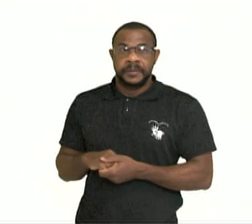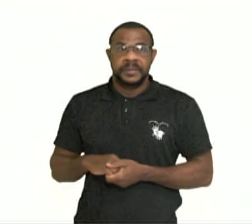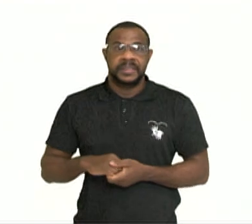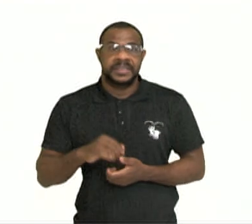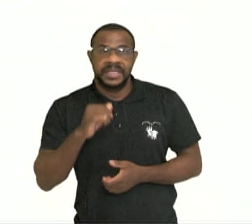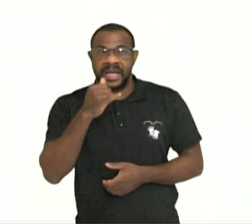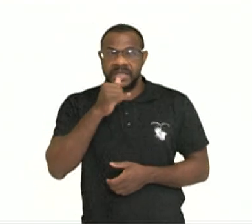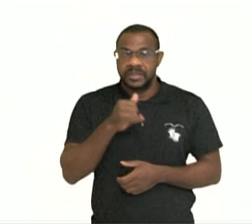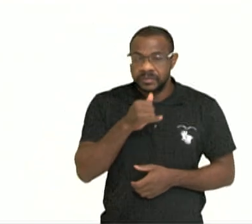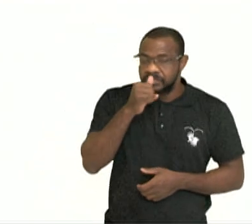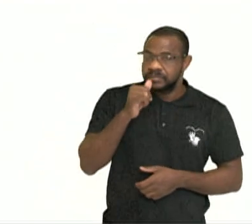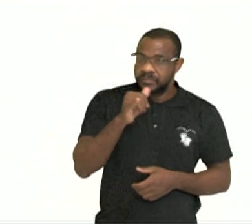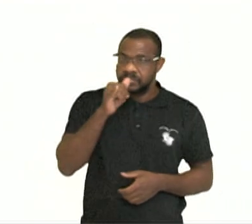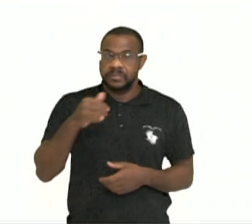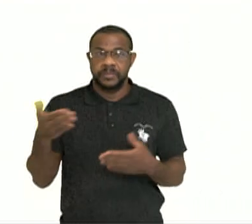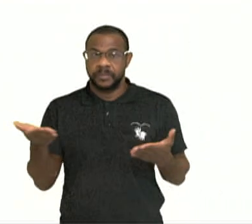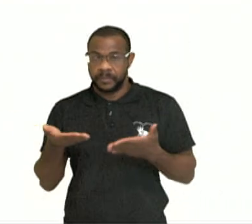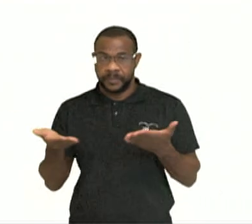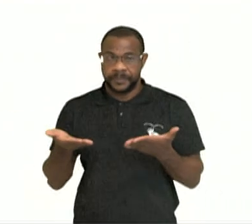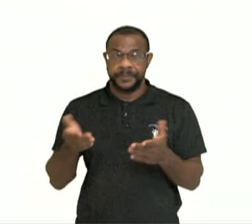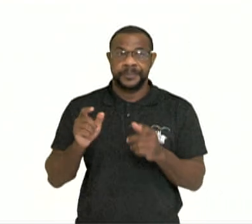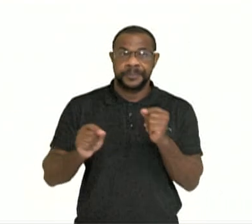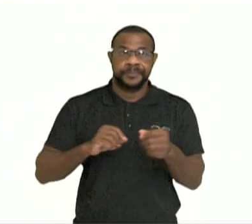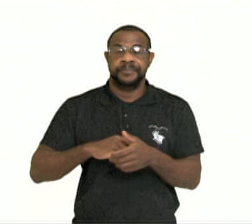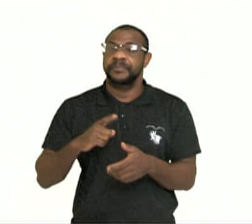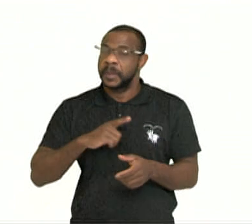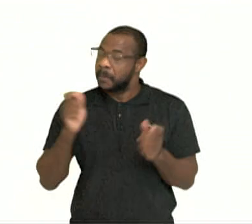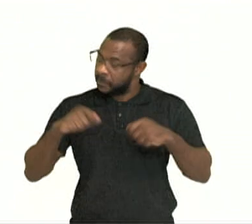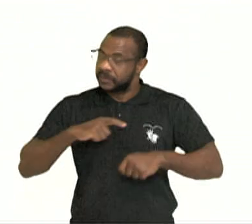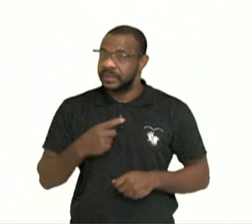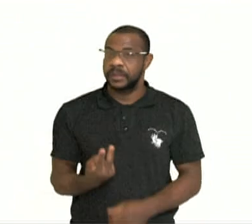fontes de energia, nesse primeiro modelo aqui, ó, elas podem